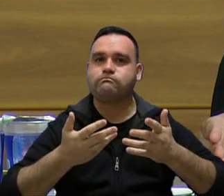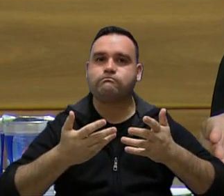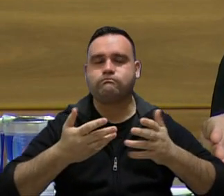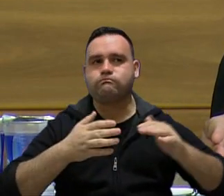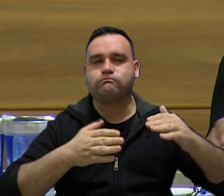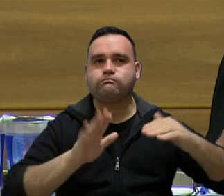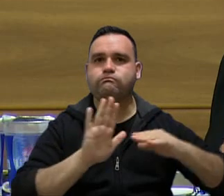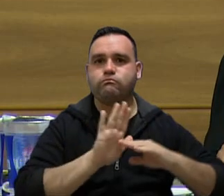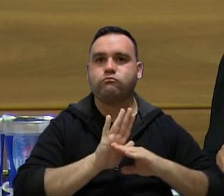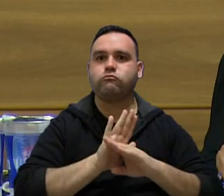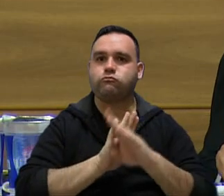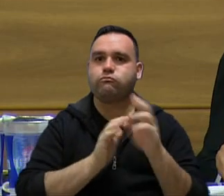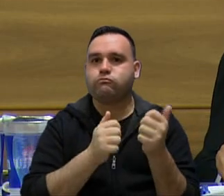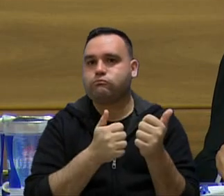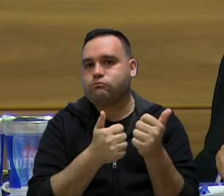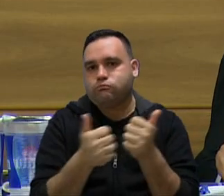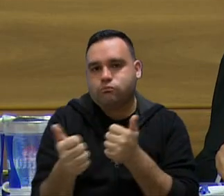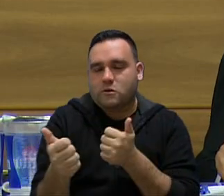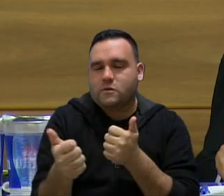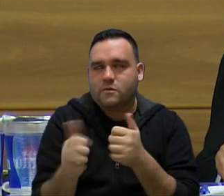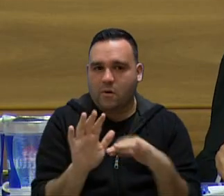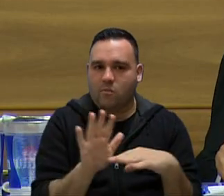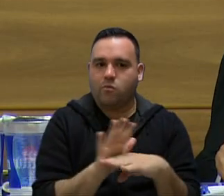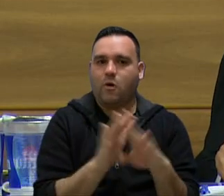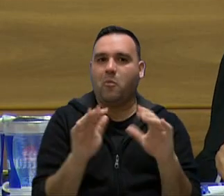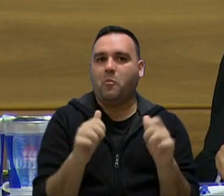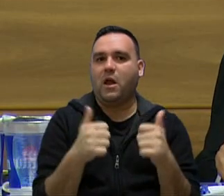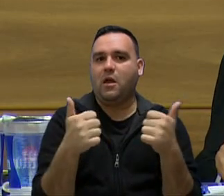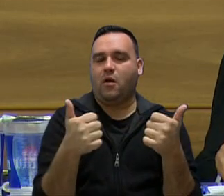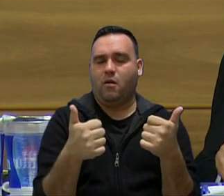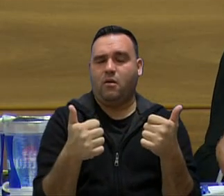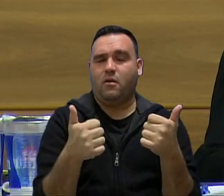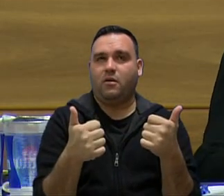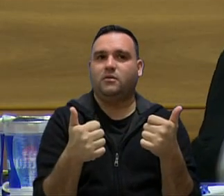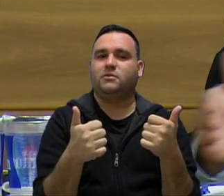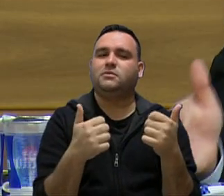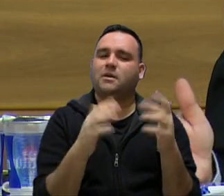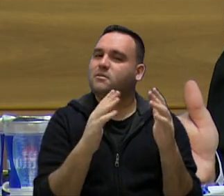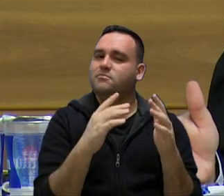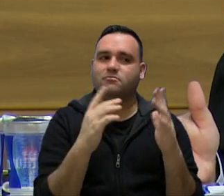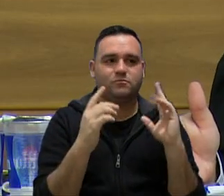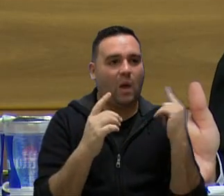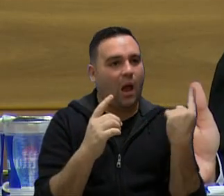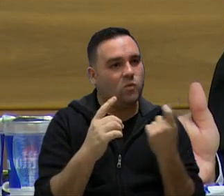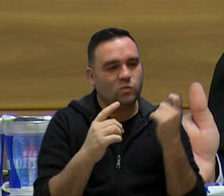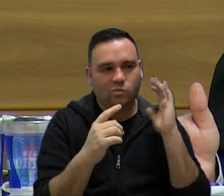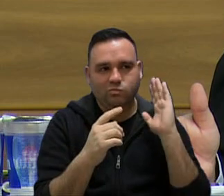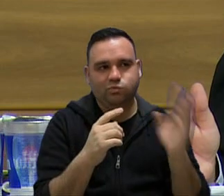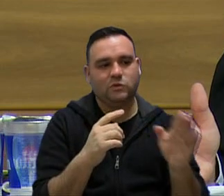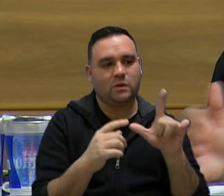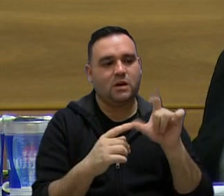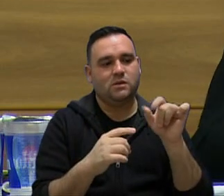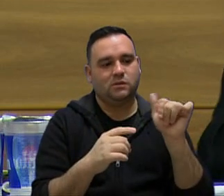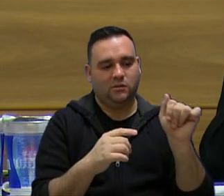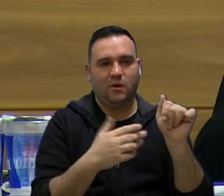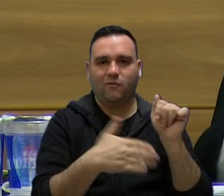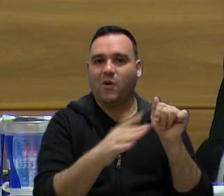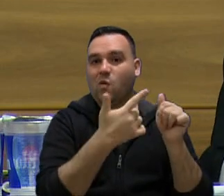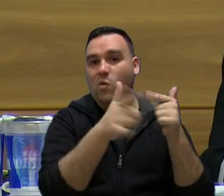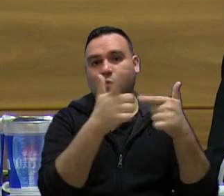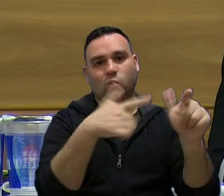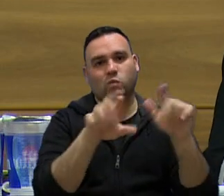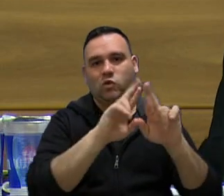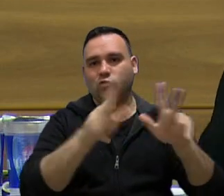maneira é se ela melhorar de uma maneira significativa automaticamente nós vamos trazer para a lua